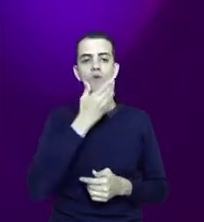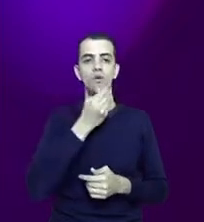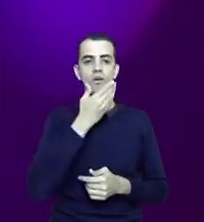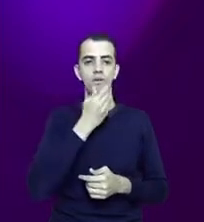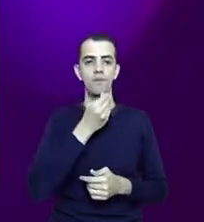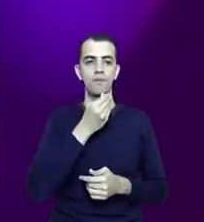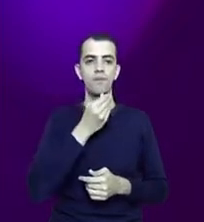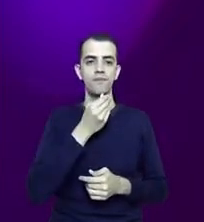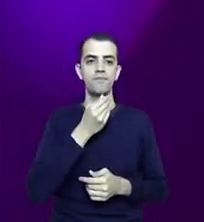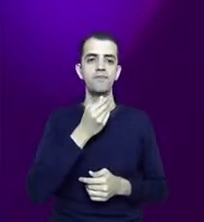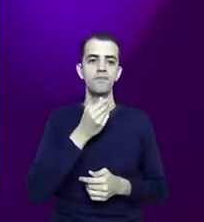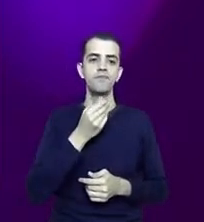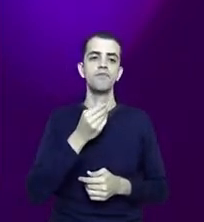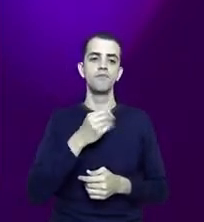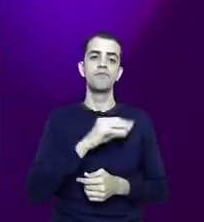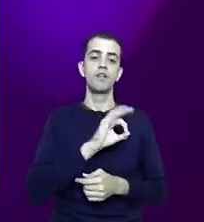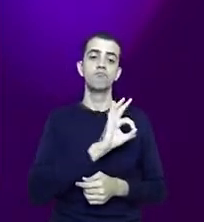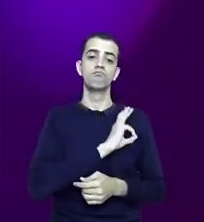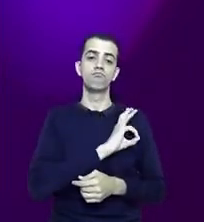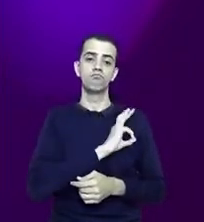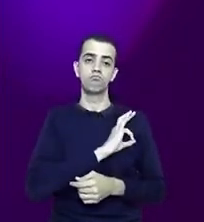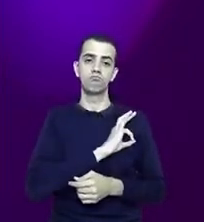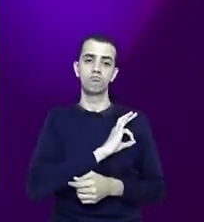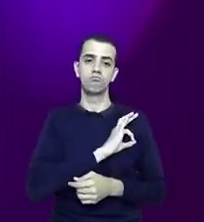é policial militar,